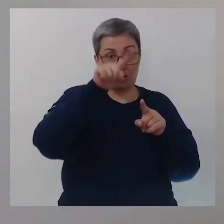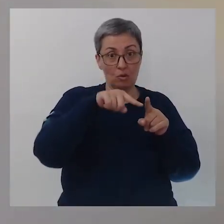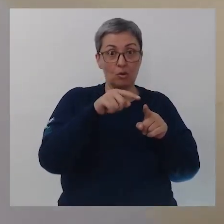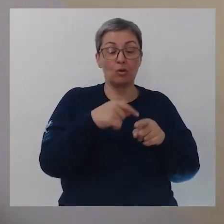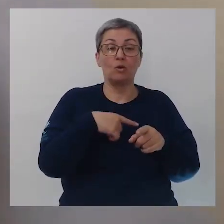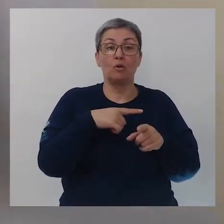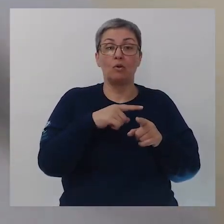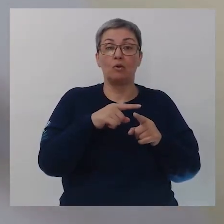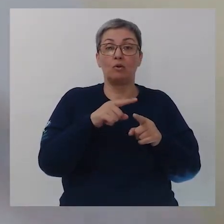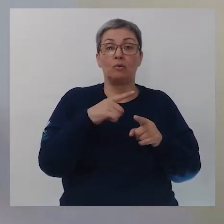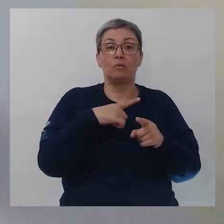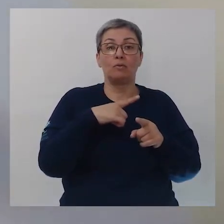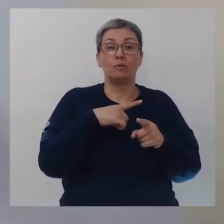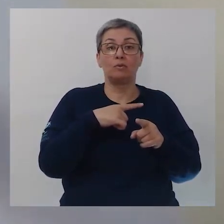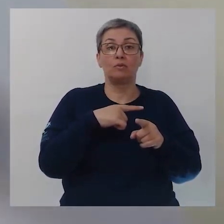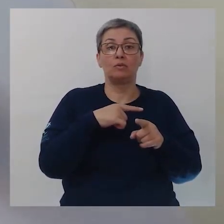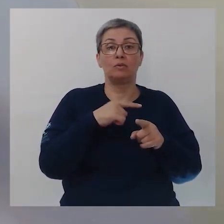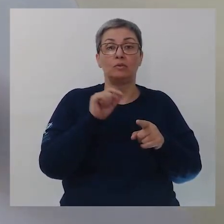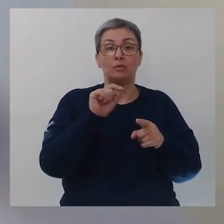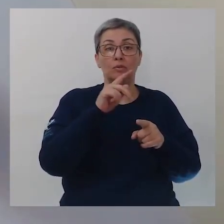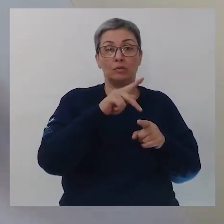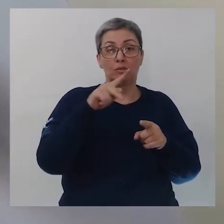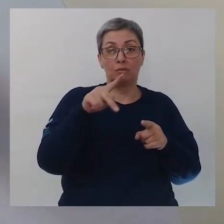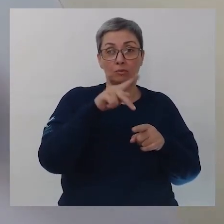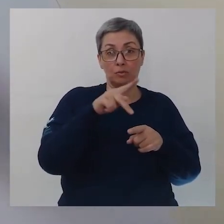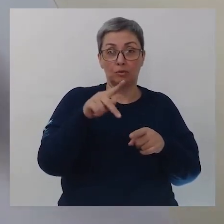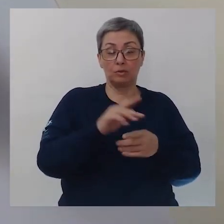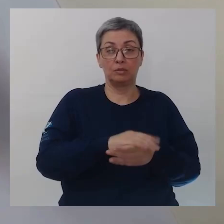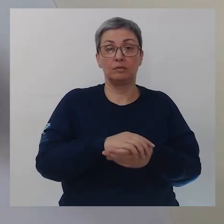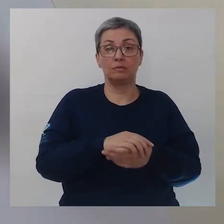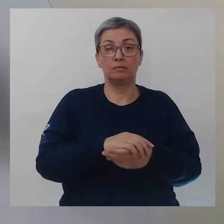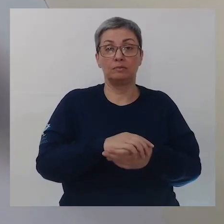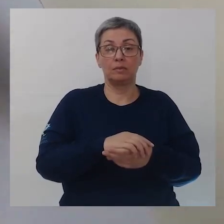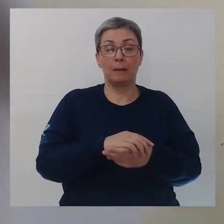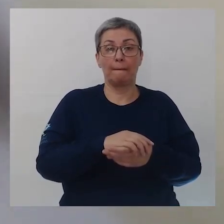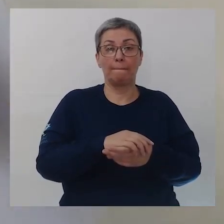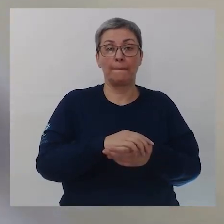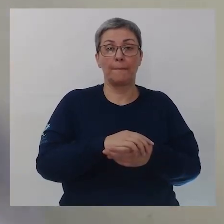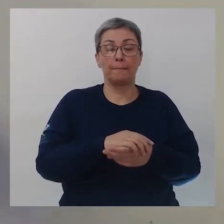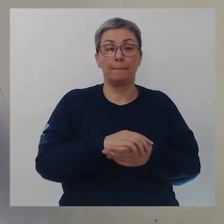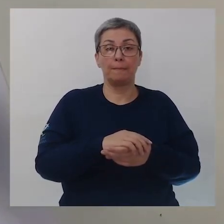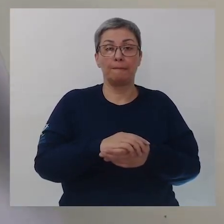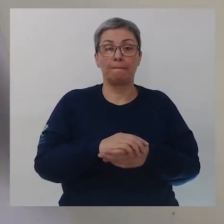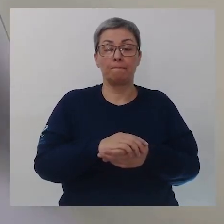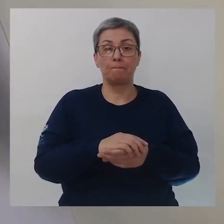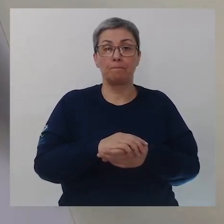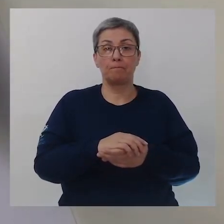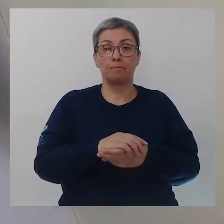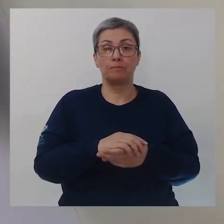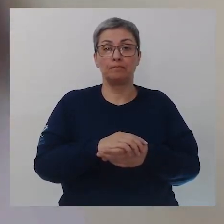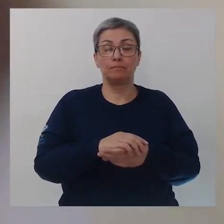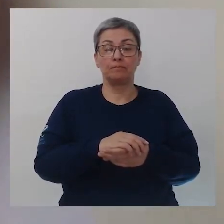eu tenho os professores